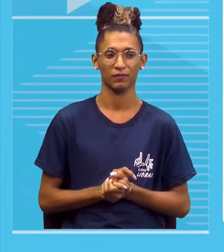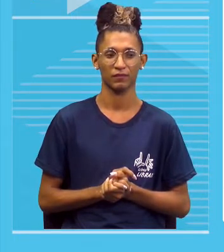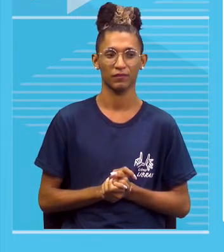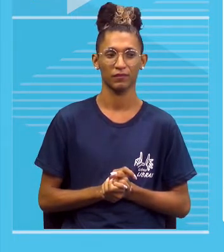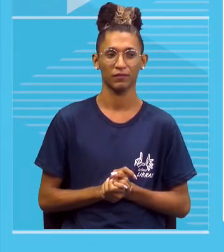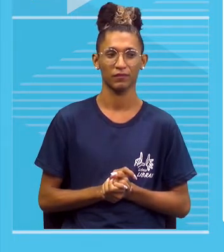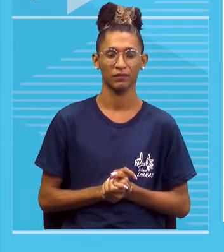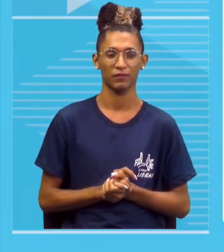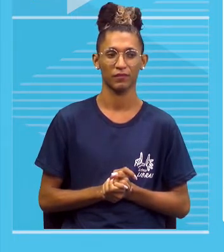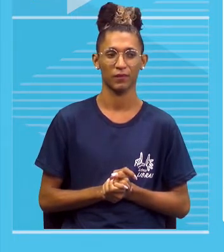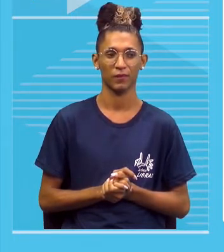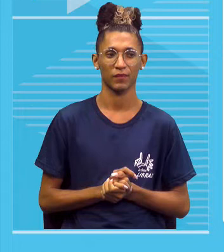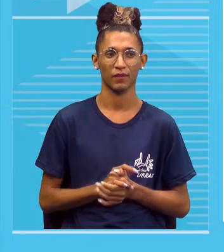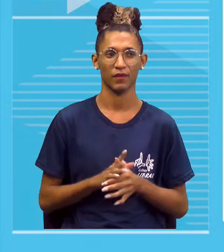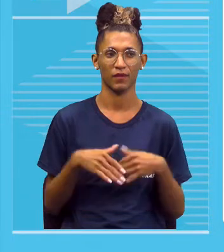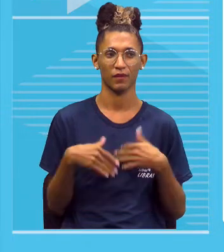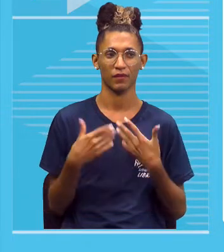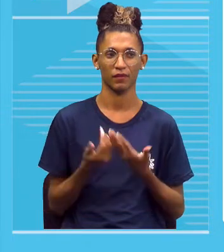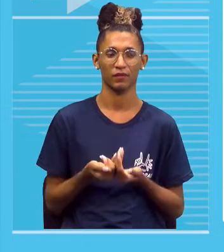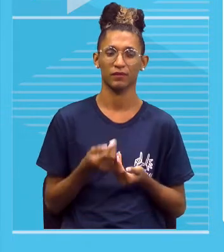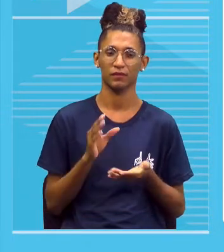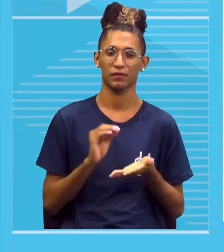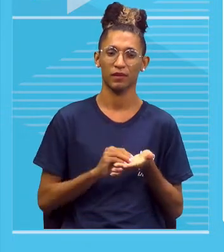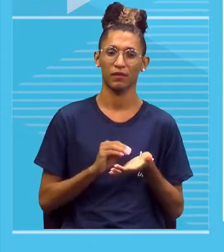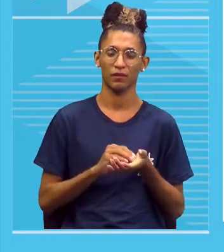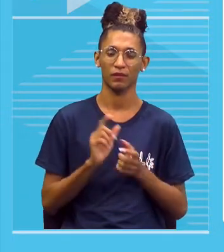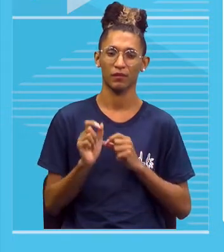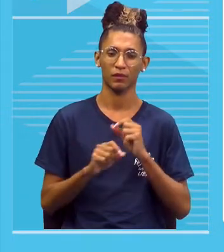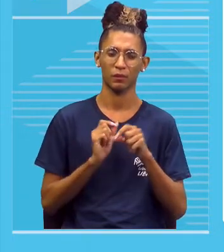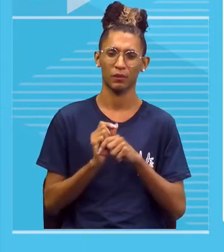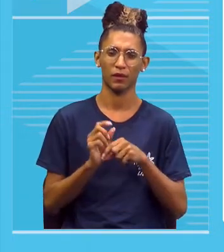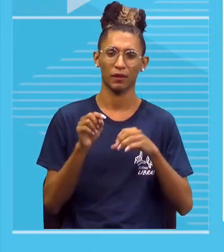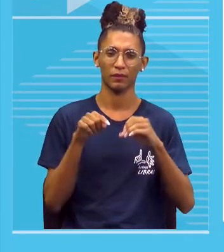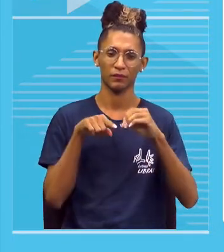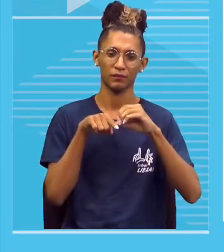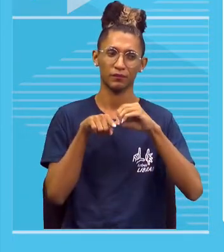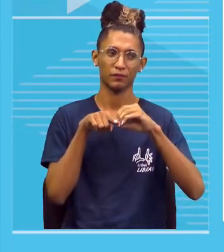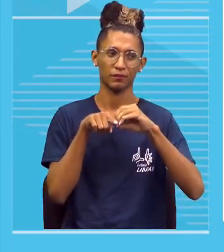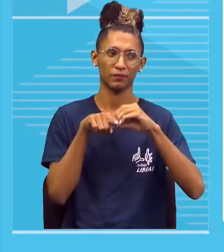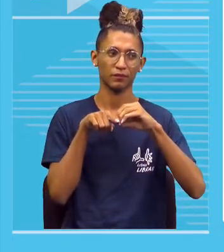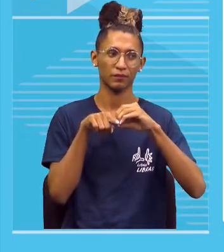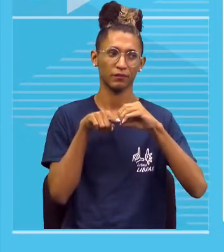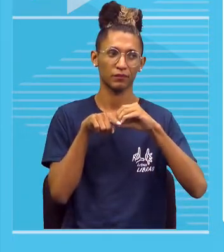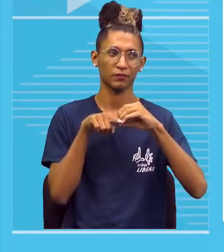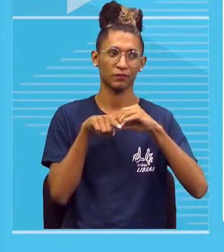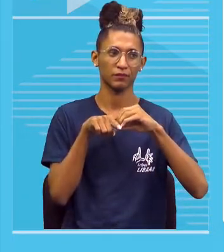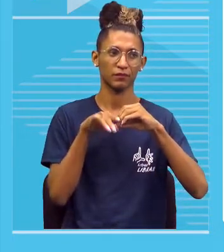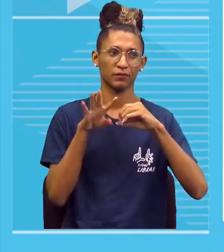Eita vamos lá vamos lá tá faltando a tangente de urgente